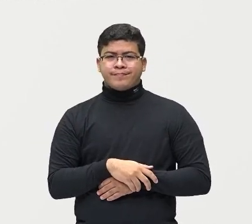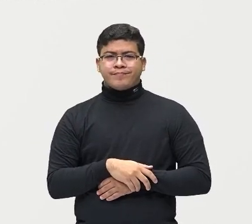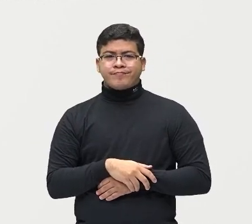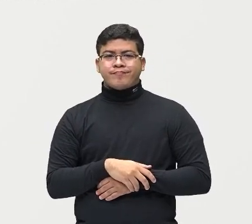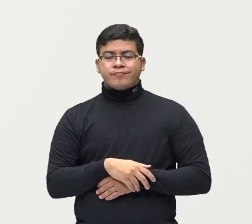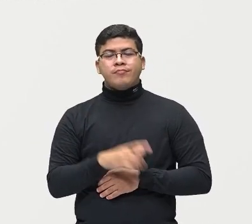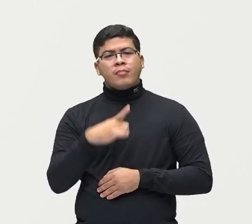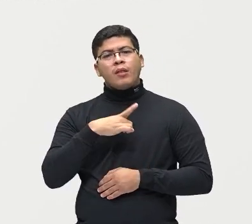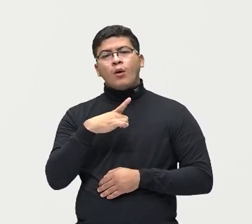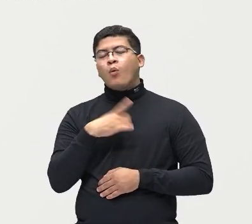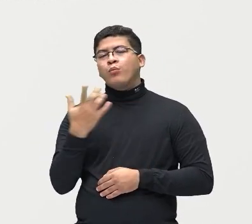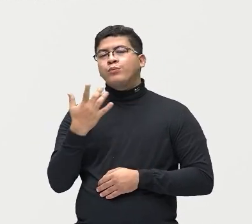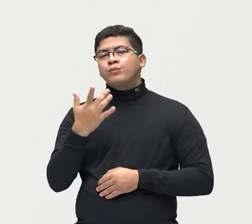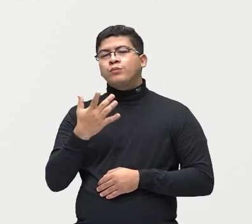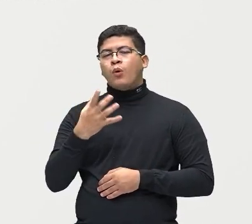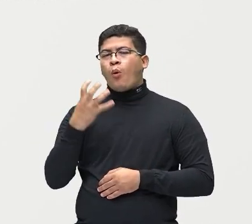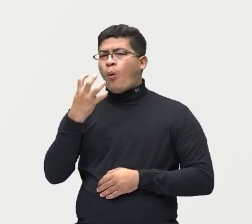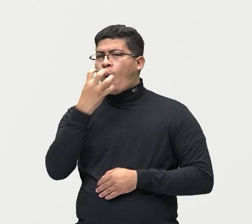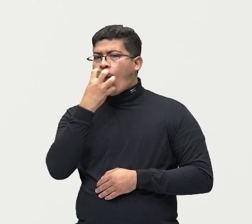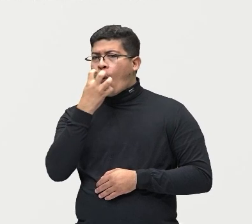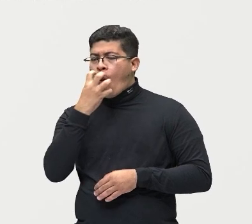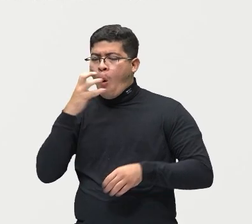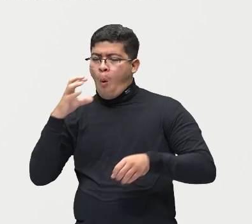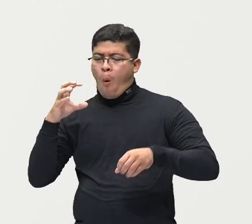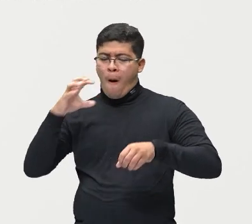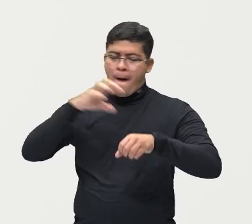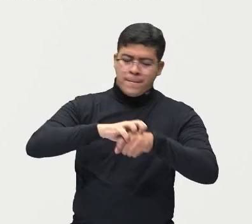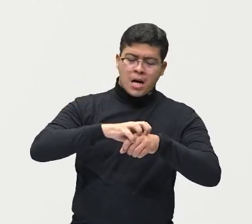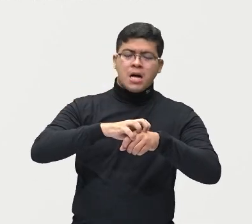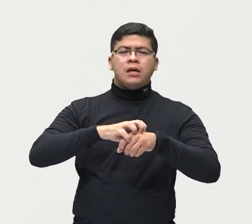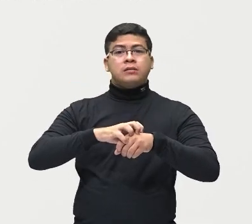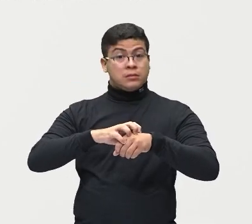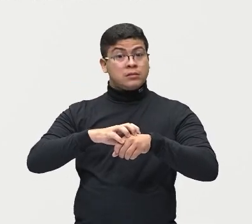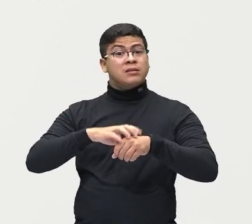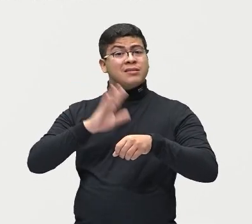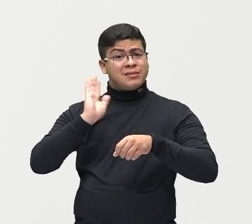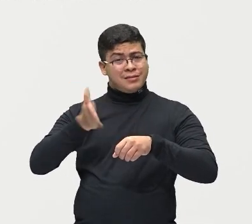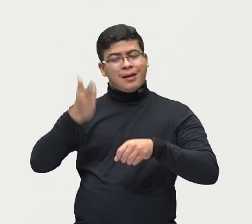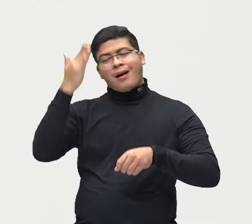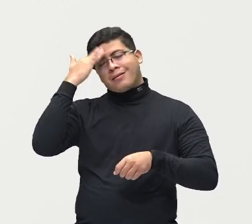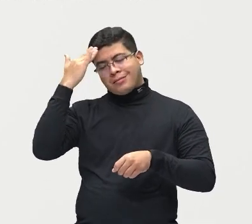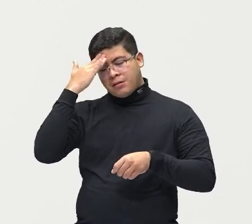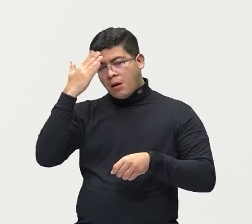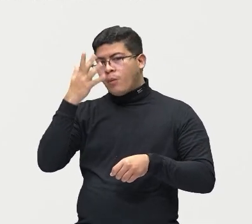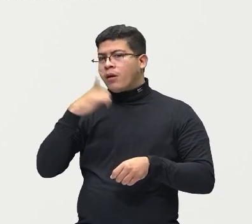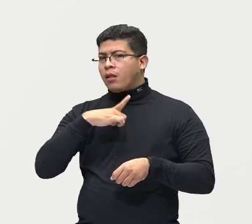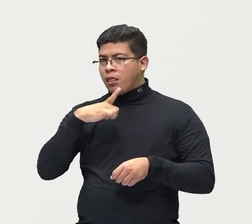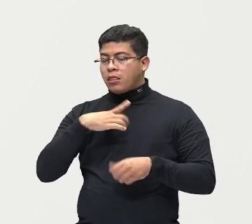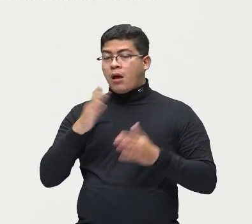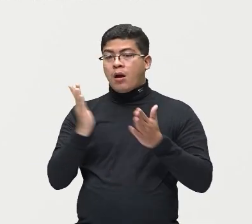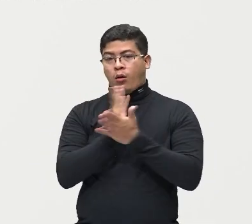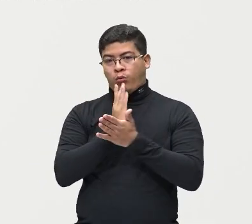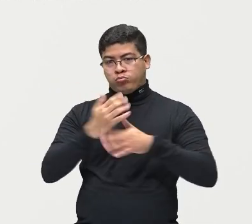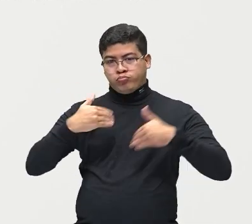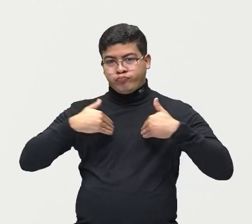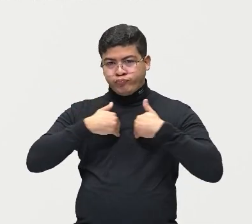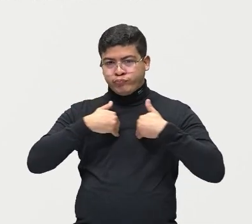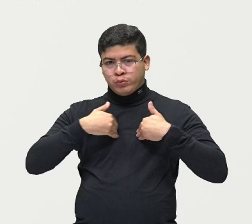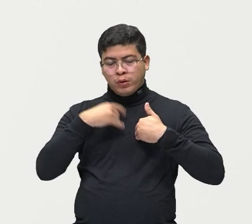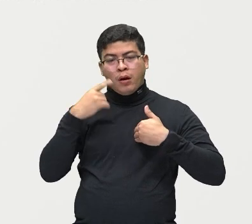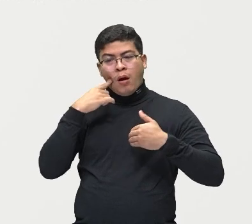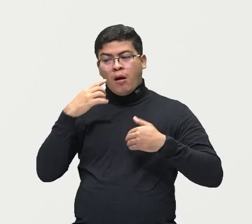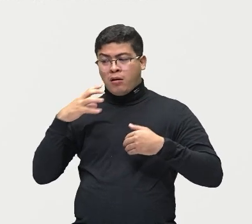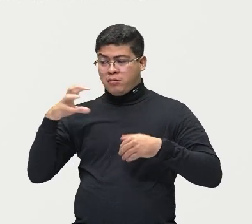mordido há 2 dias por um cão raivoso, né? A gente já sabe que existem animais que transmitem esse vírus,